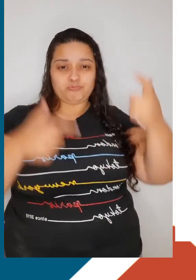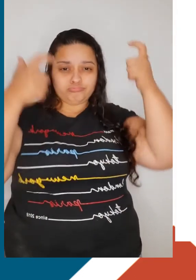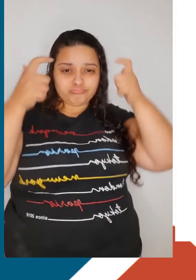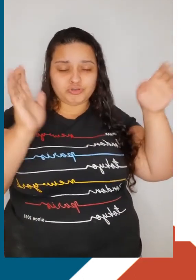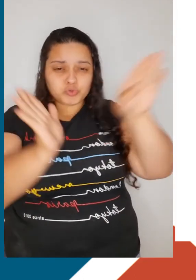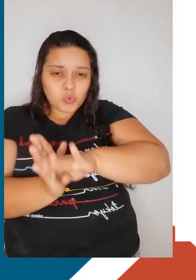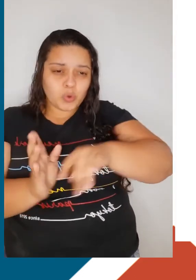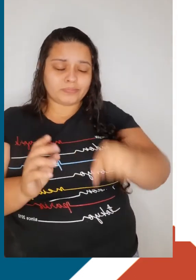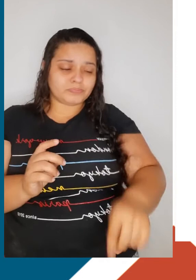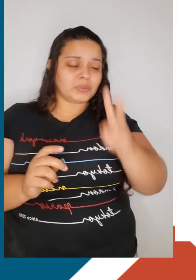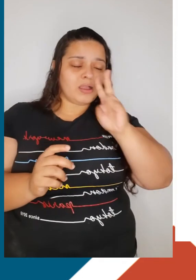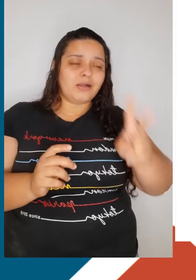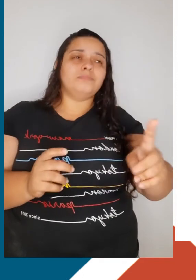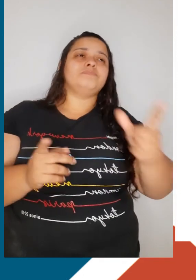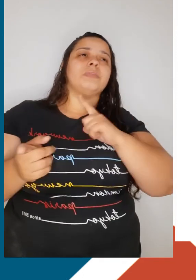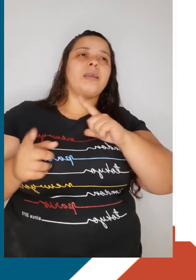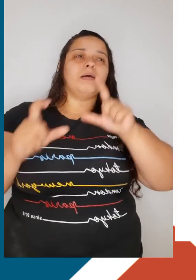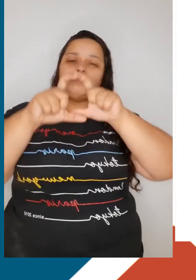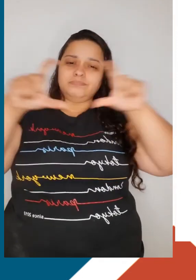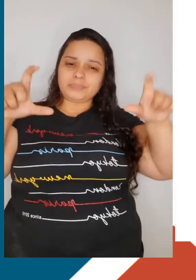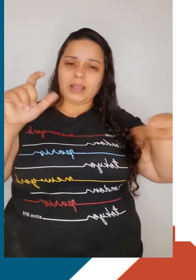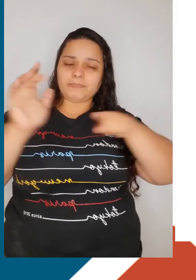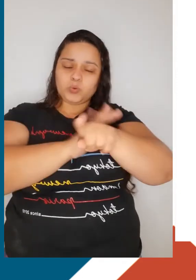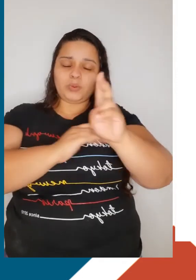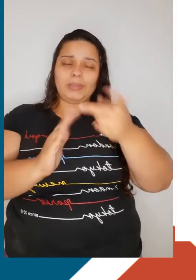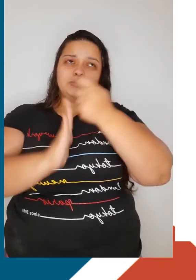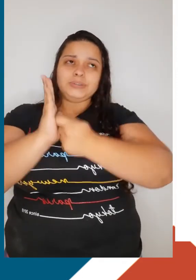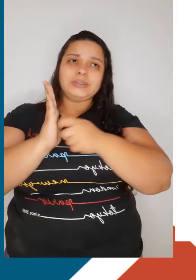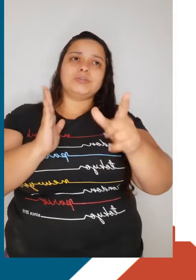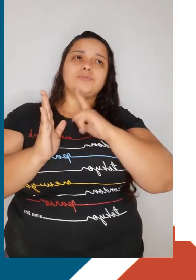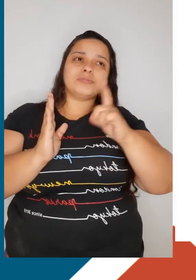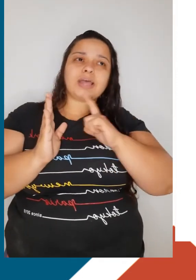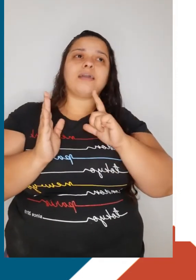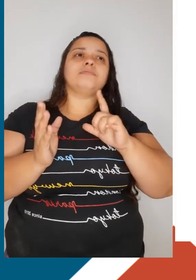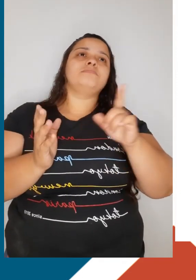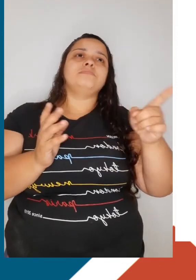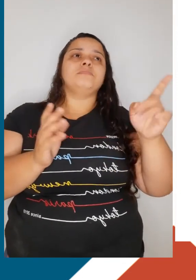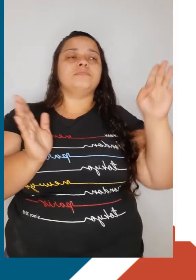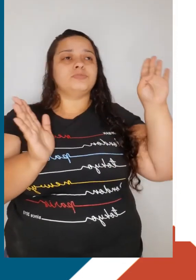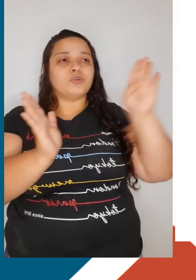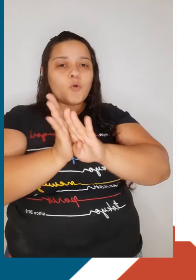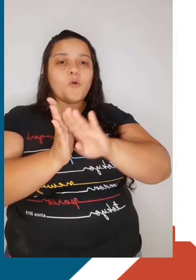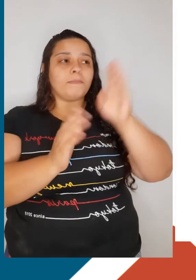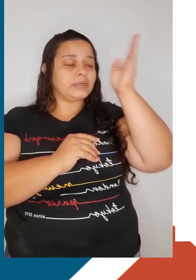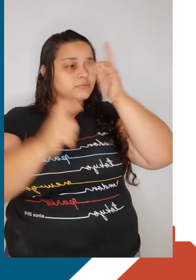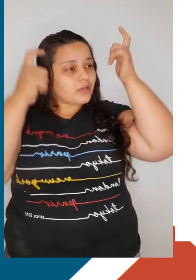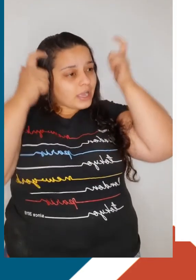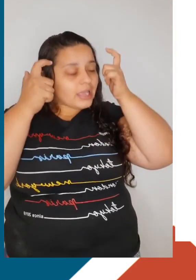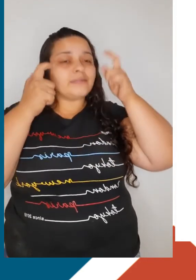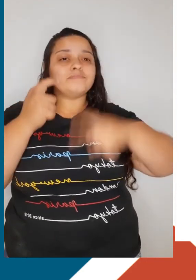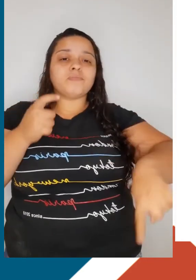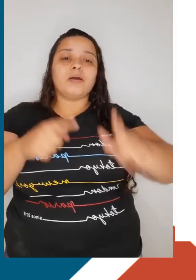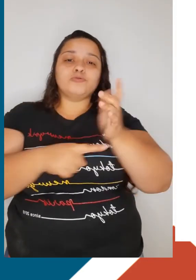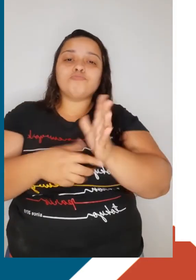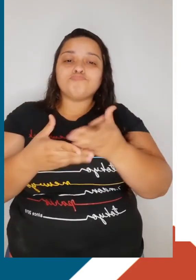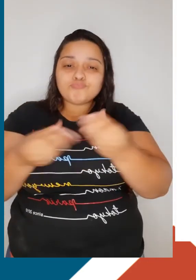um aparato administrativo português, como diz aí o enunciado da questão, o texto, todo esse aparato veio para o Brasil e isso